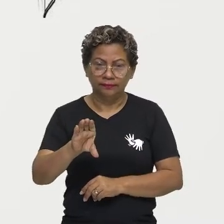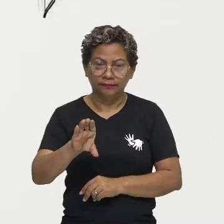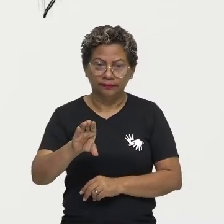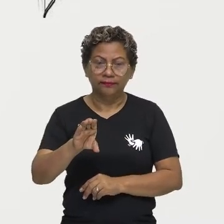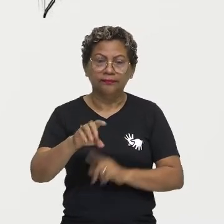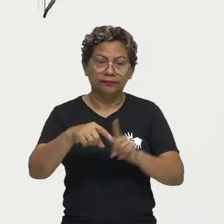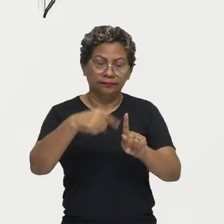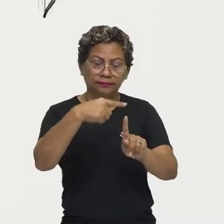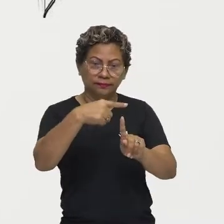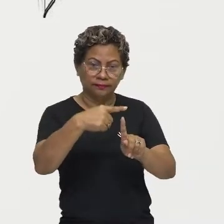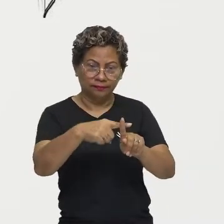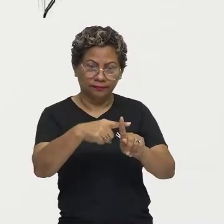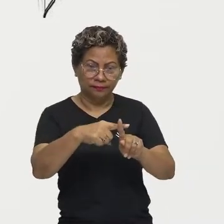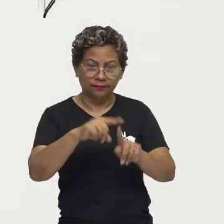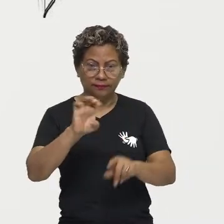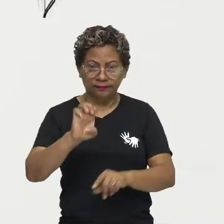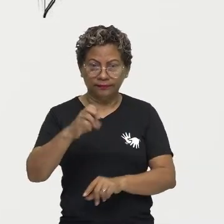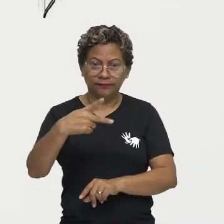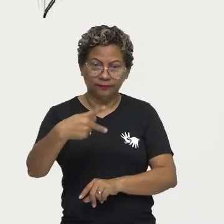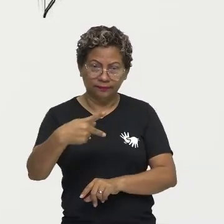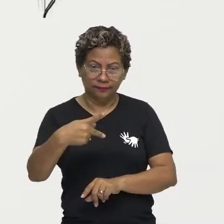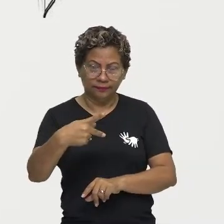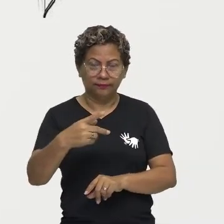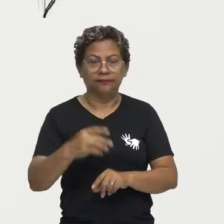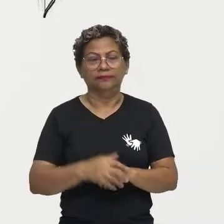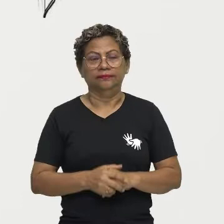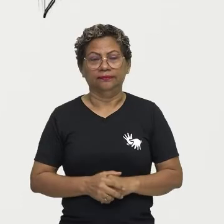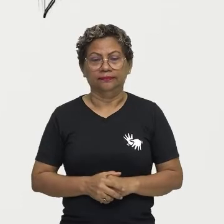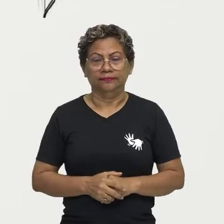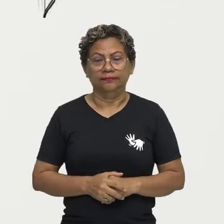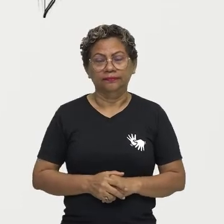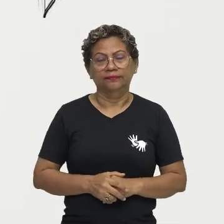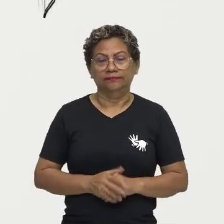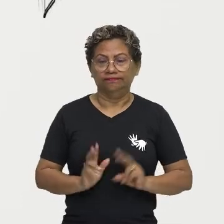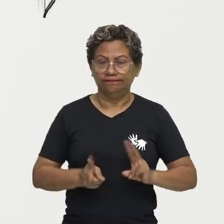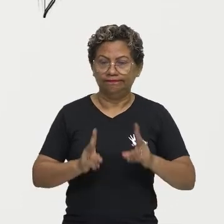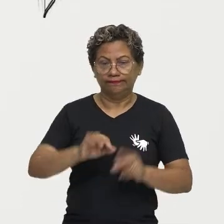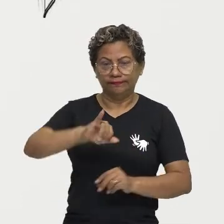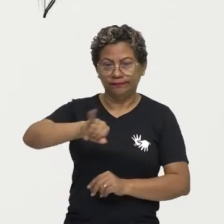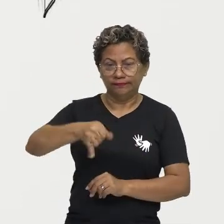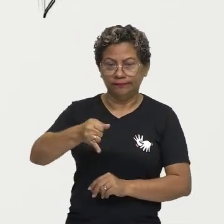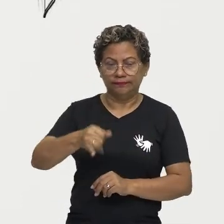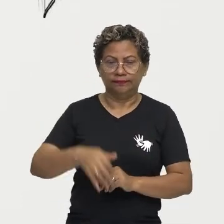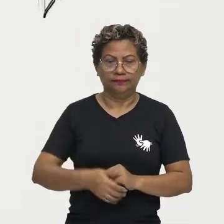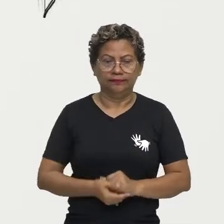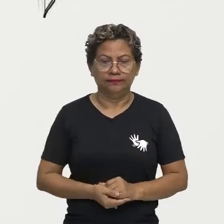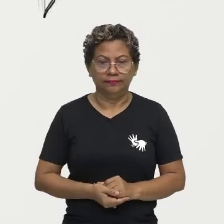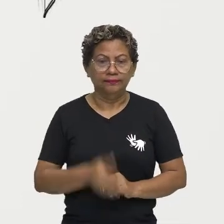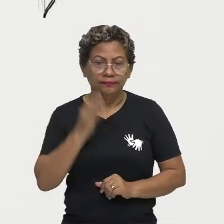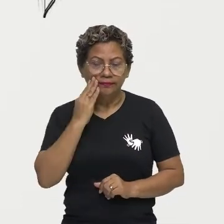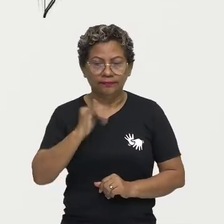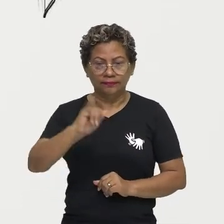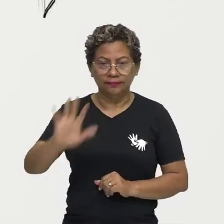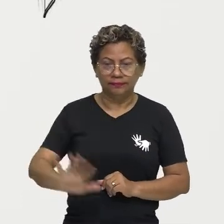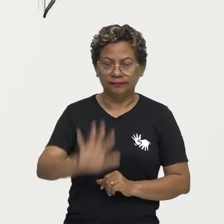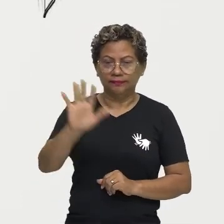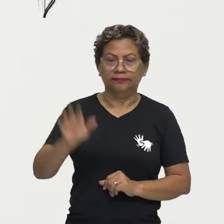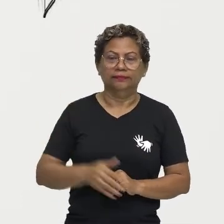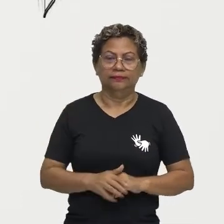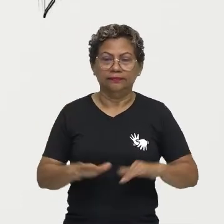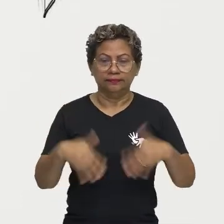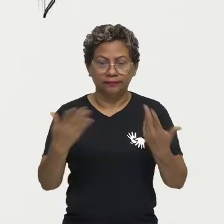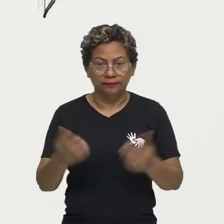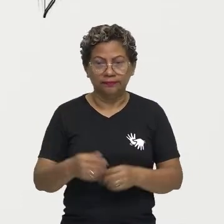dessa energia é exatamente o joule. Veja aqui nas ilustrações que quando a